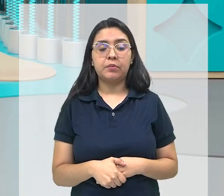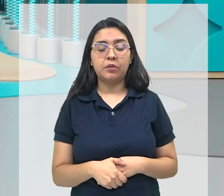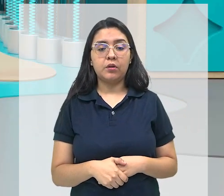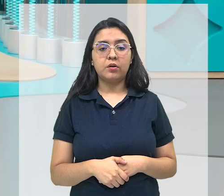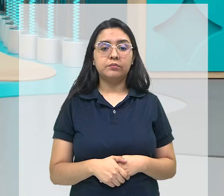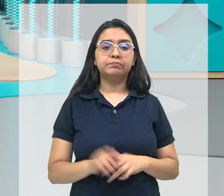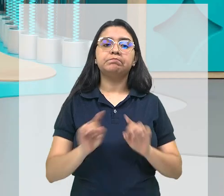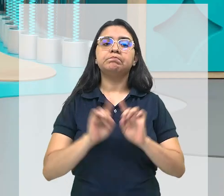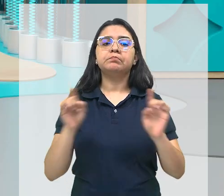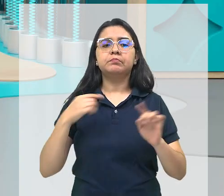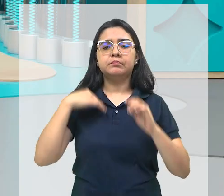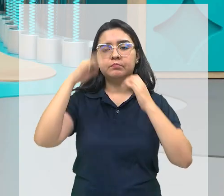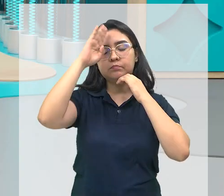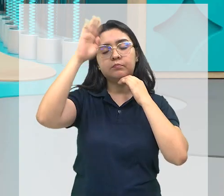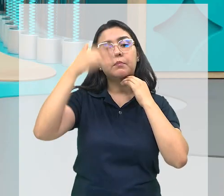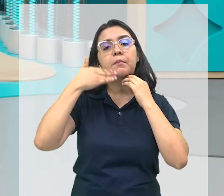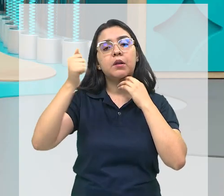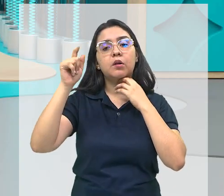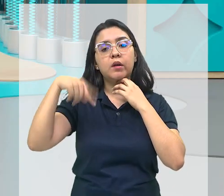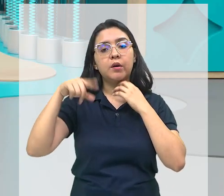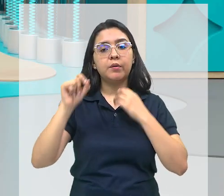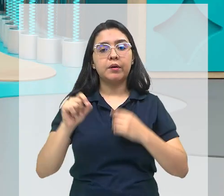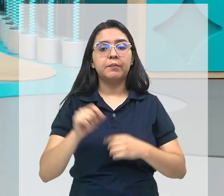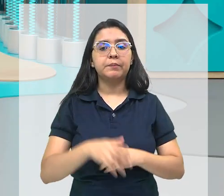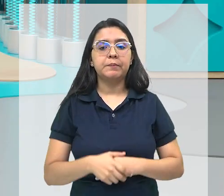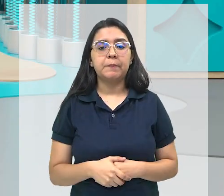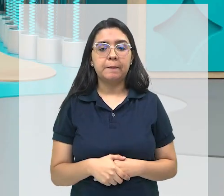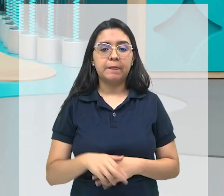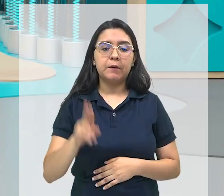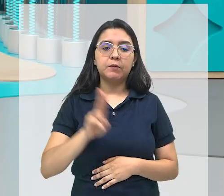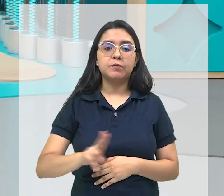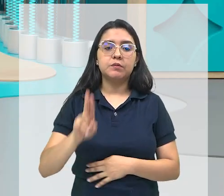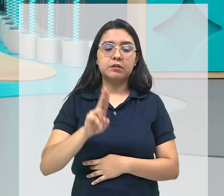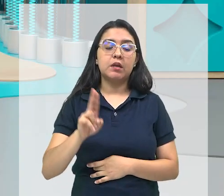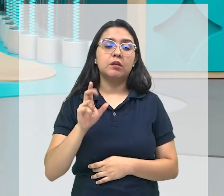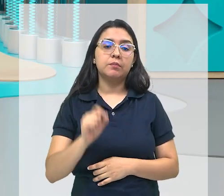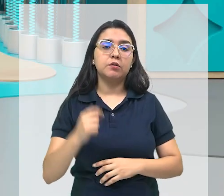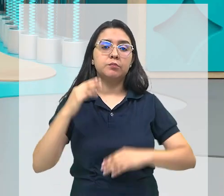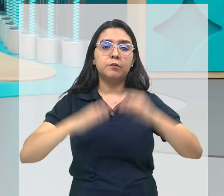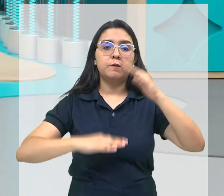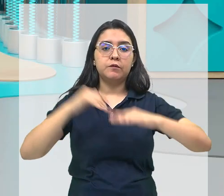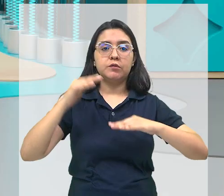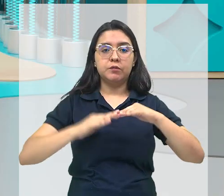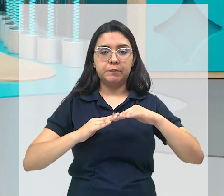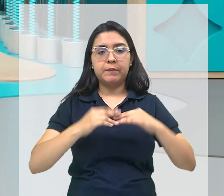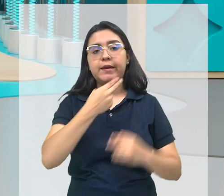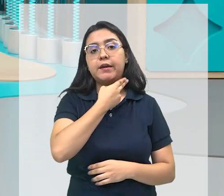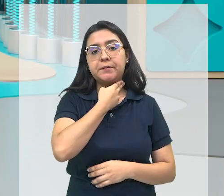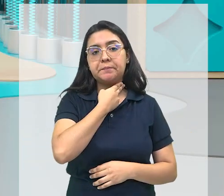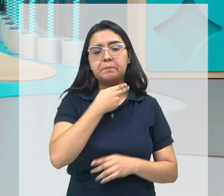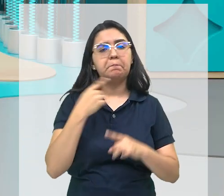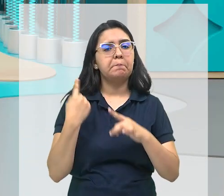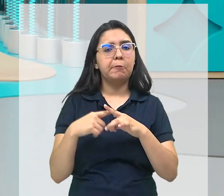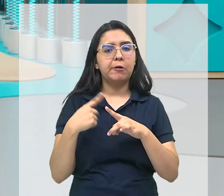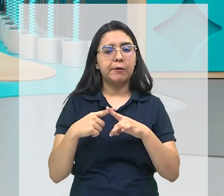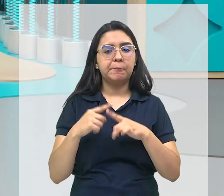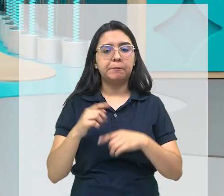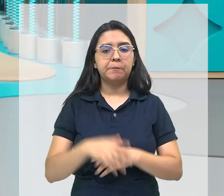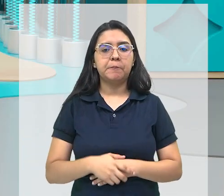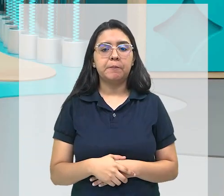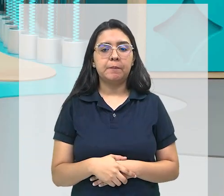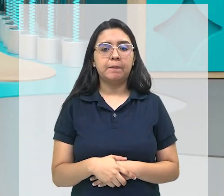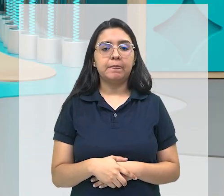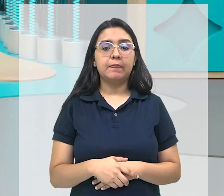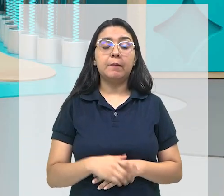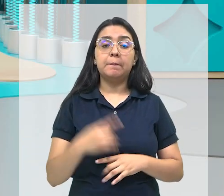Mas o ideal mesmo, né, a melhor de todas, é justamente utilizado pelos socorristas, é a artéria carótida. Por quê? Porque